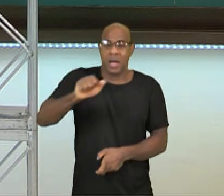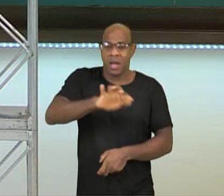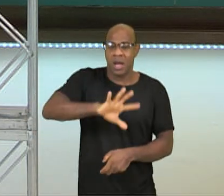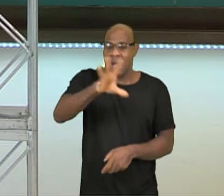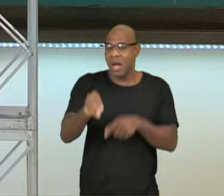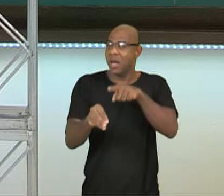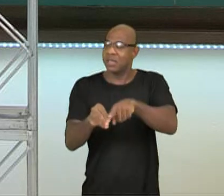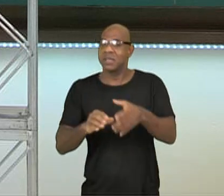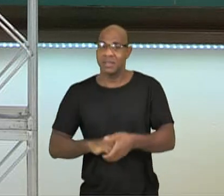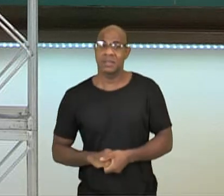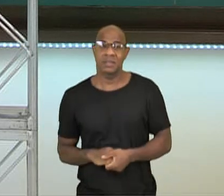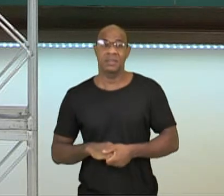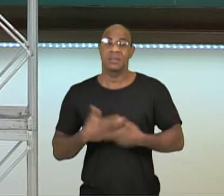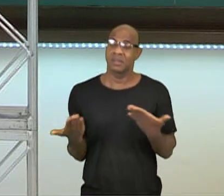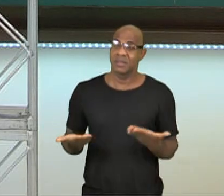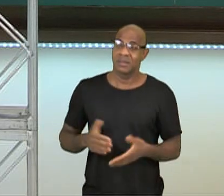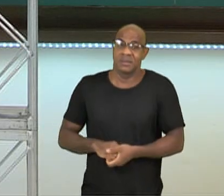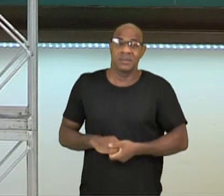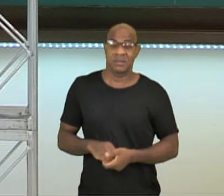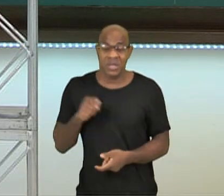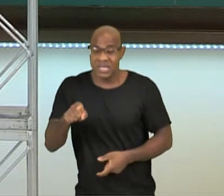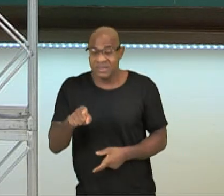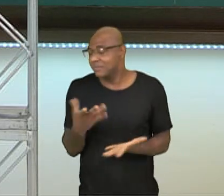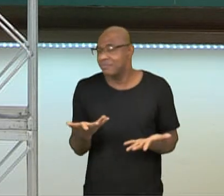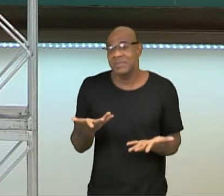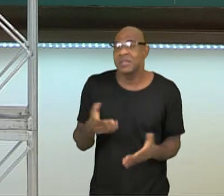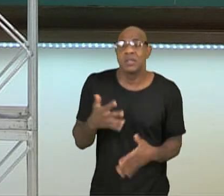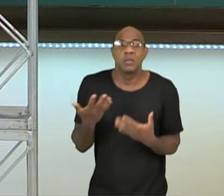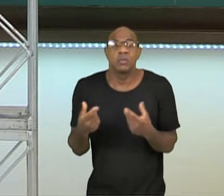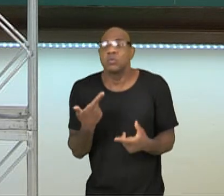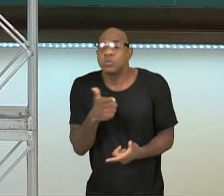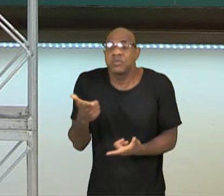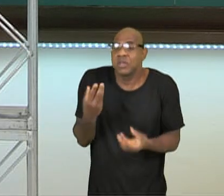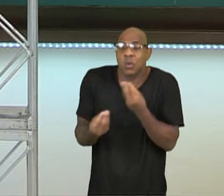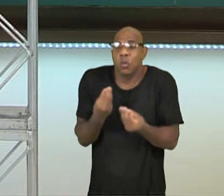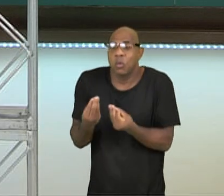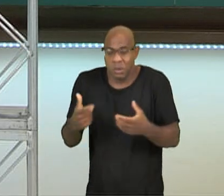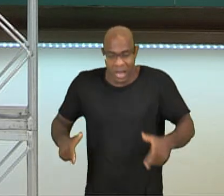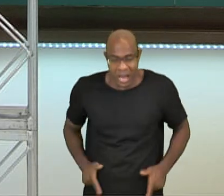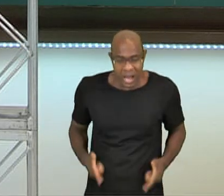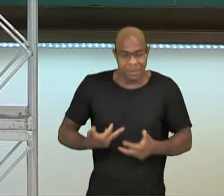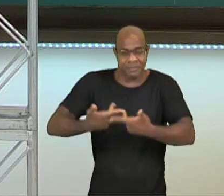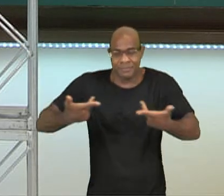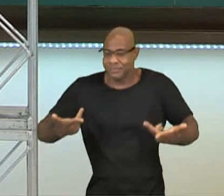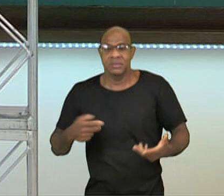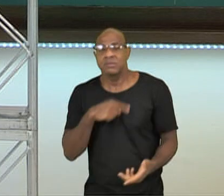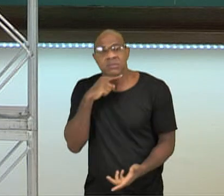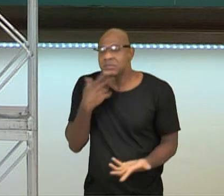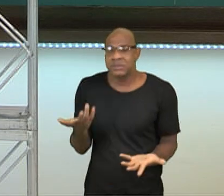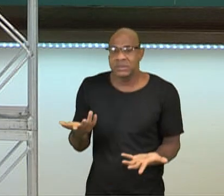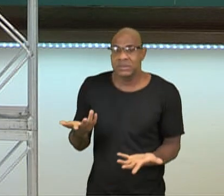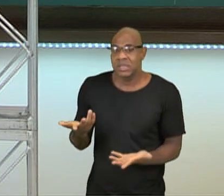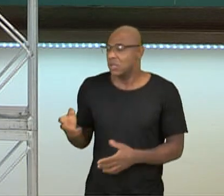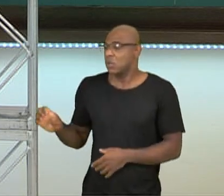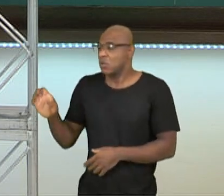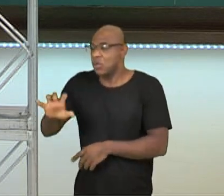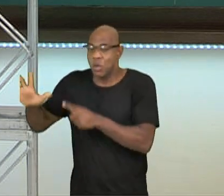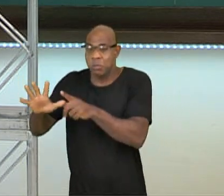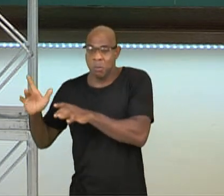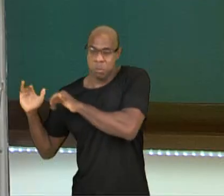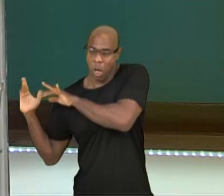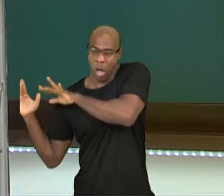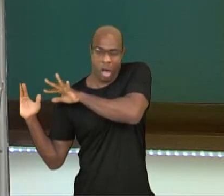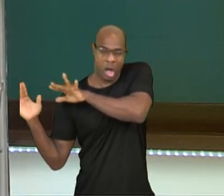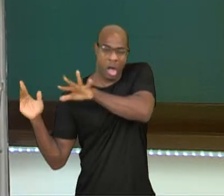daí os africanos ficaram fragilizados, porque eles não tinham como se defender. E aí os europeus só entraram e começaram